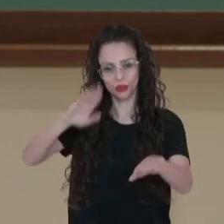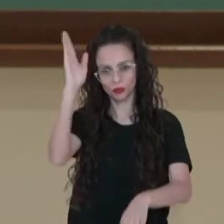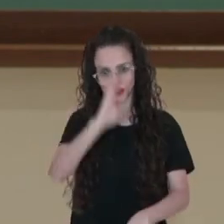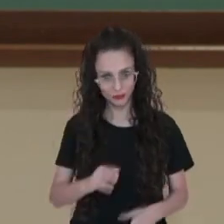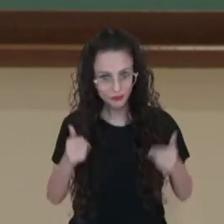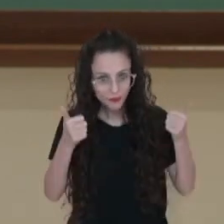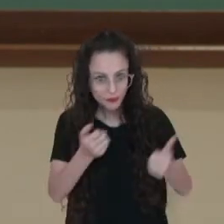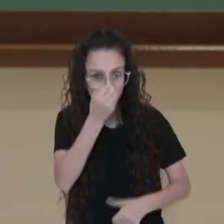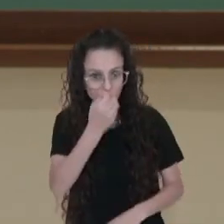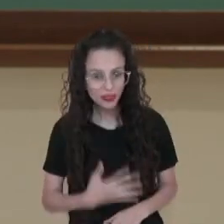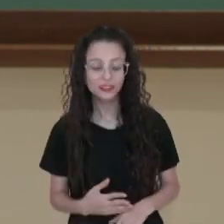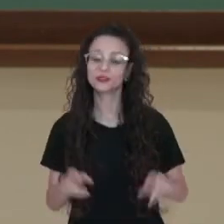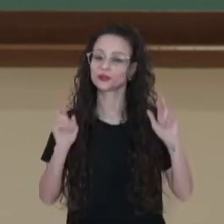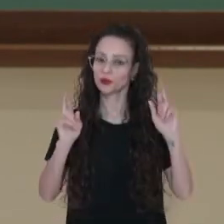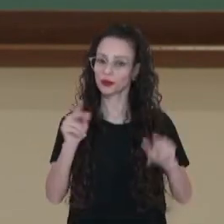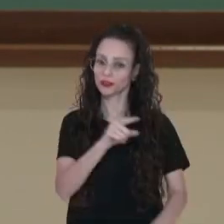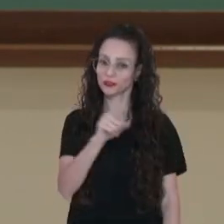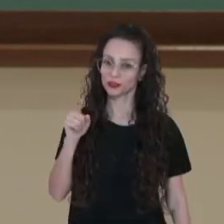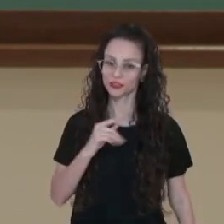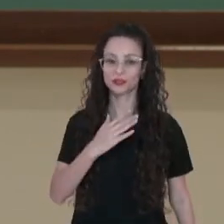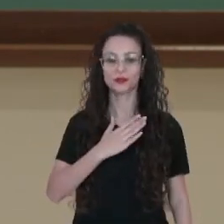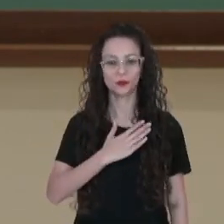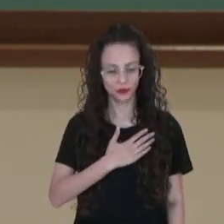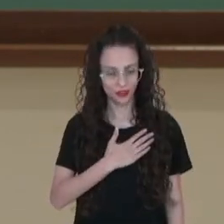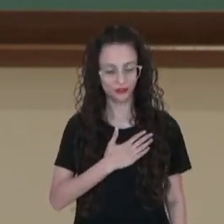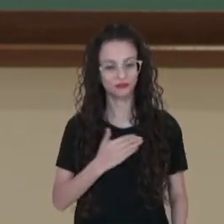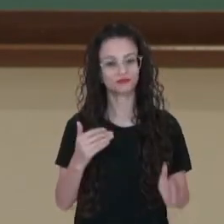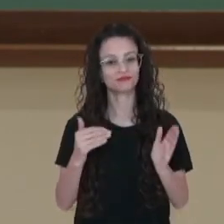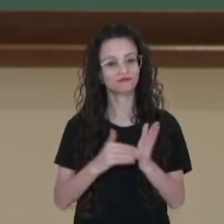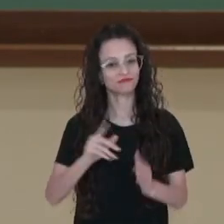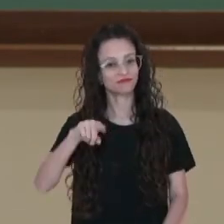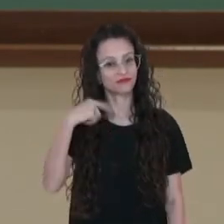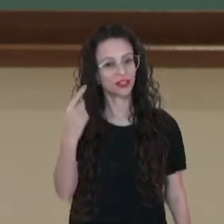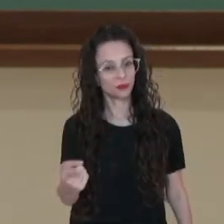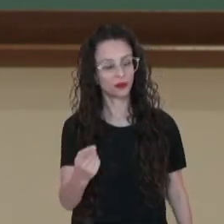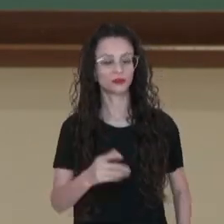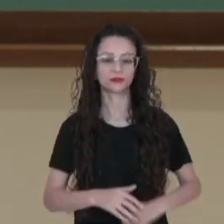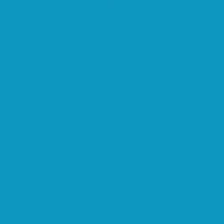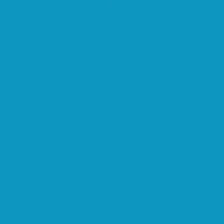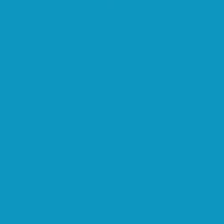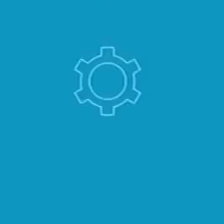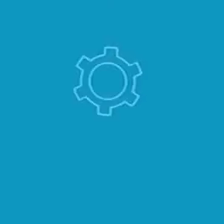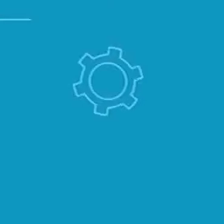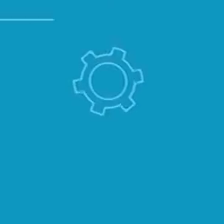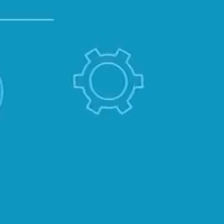Tudo bem? Eu espero que vocês tenham gostado e até a próxima.